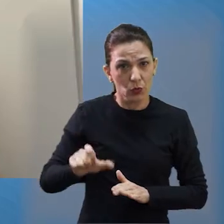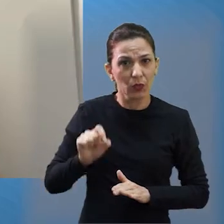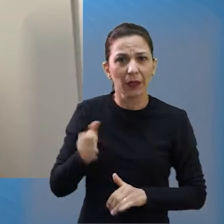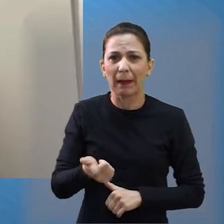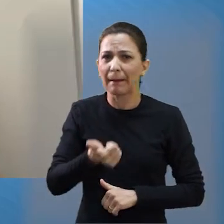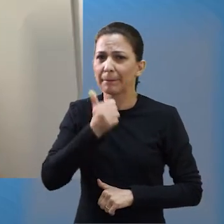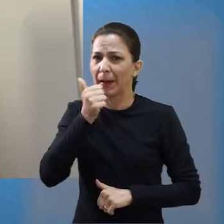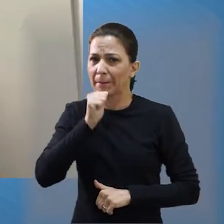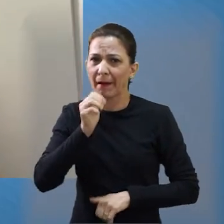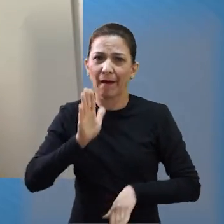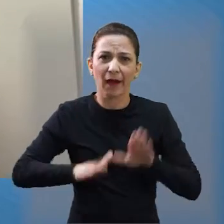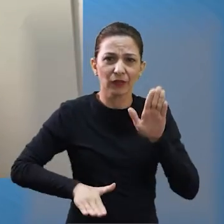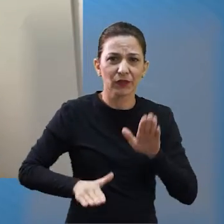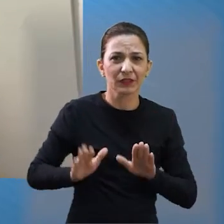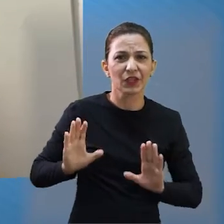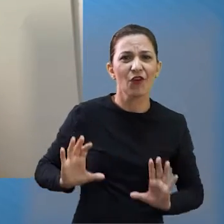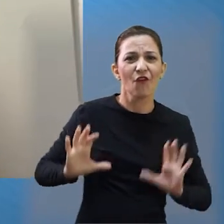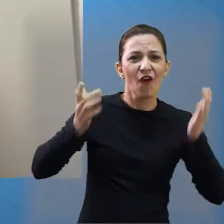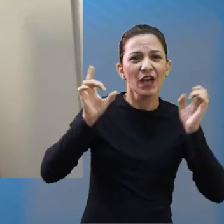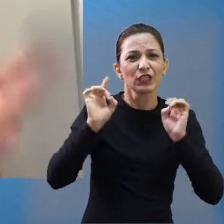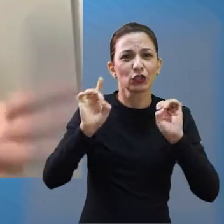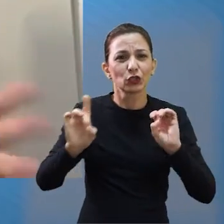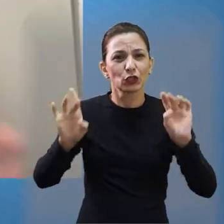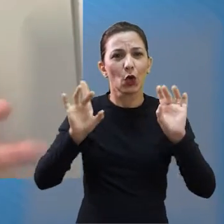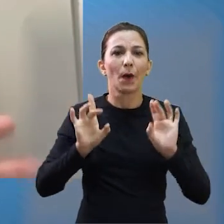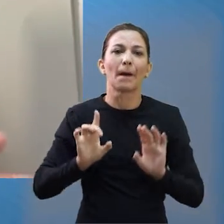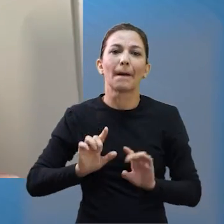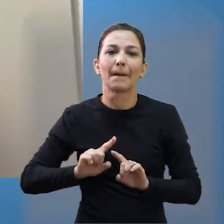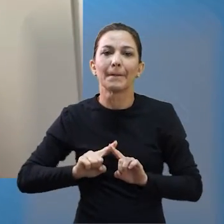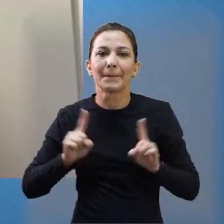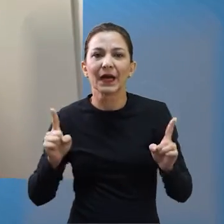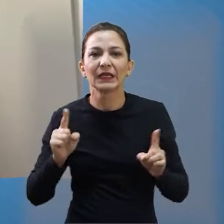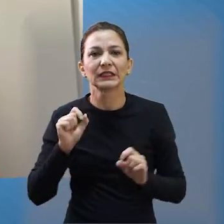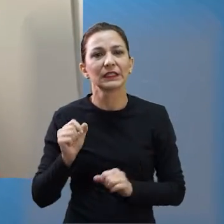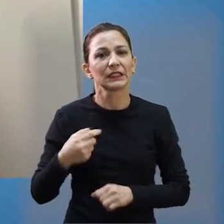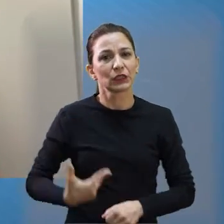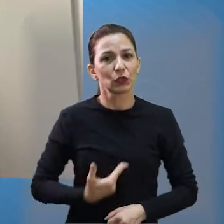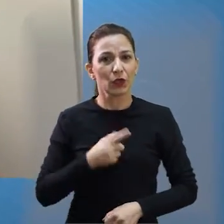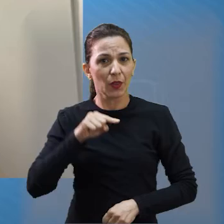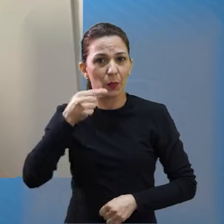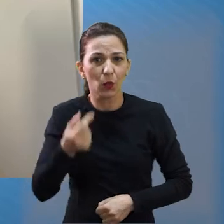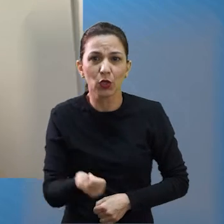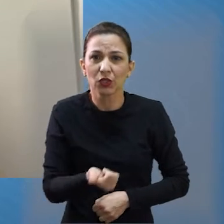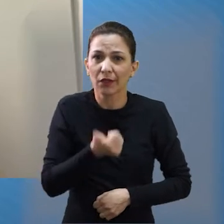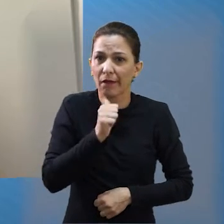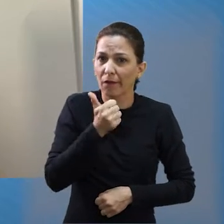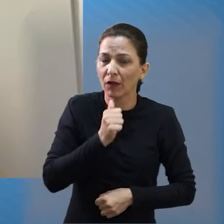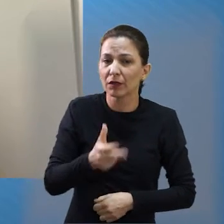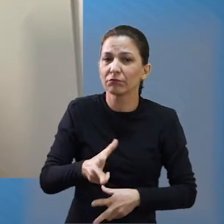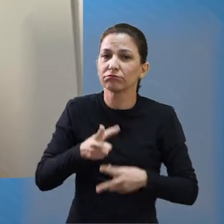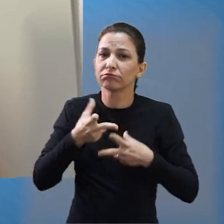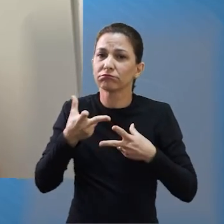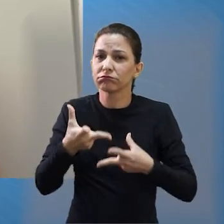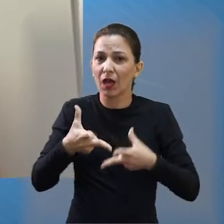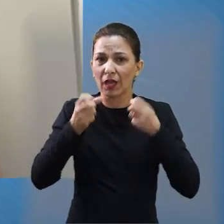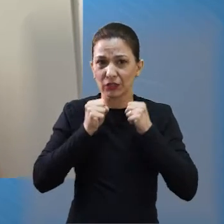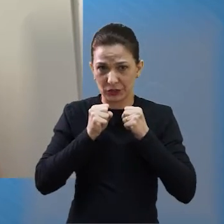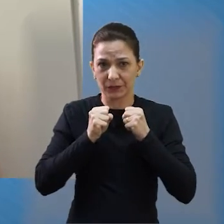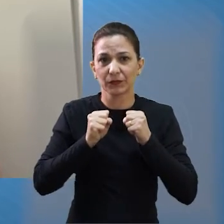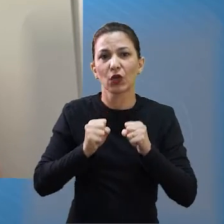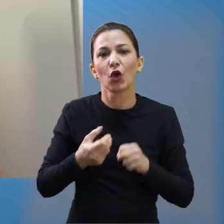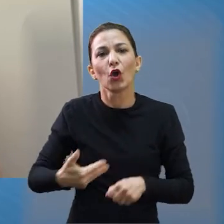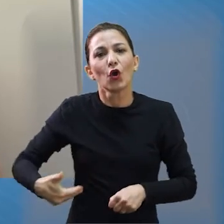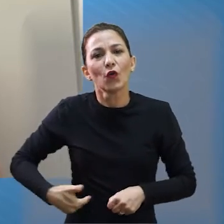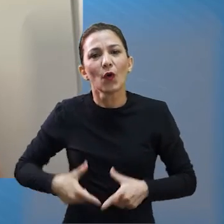casos que a pessoa vem a desenvolver o alcoolismo. Antes ele bebia, entre aspas, socialmente, e ele passa a desenvolver o alcoolismo pós-cirurgia. Como o estômago